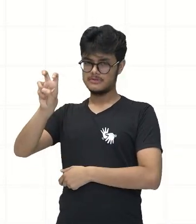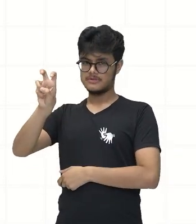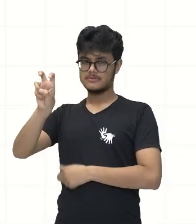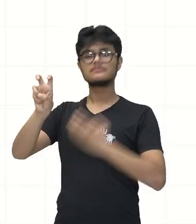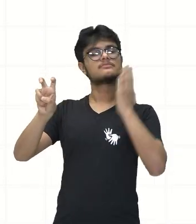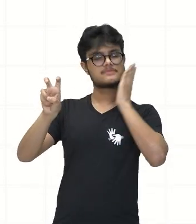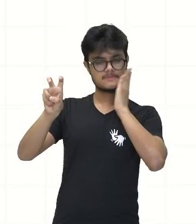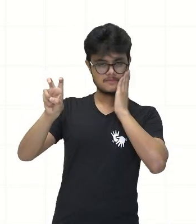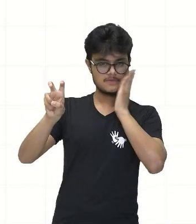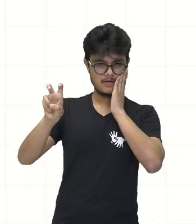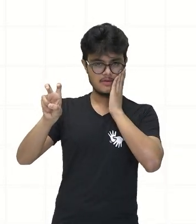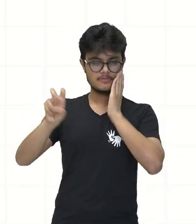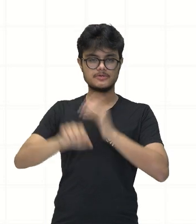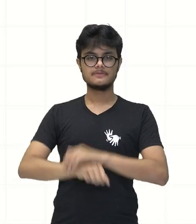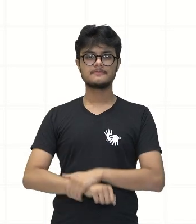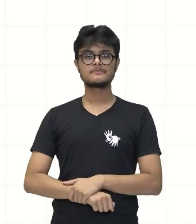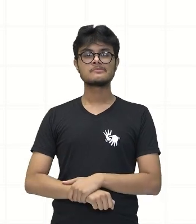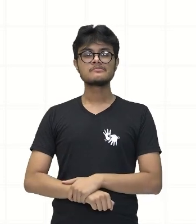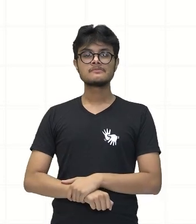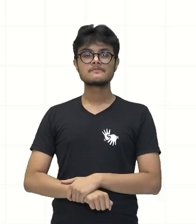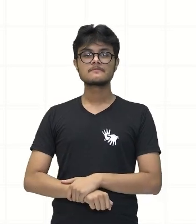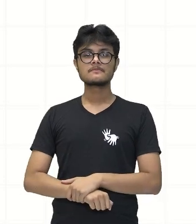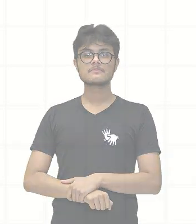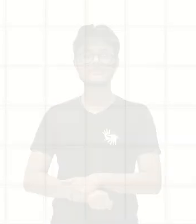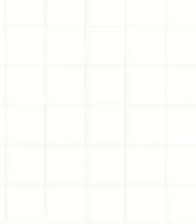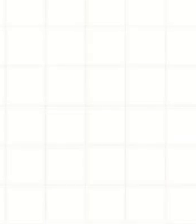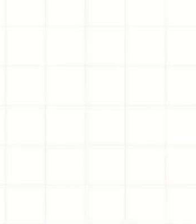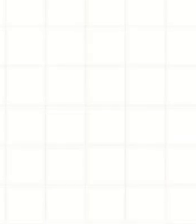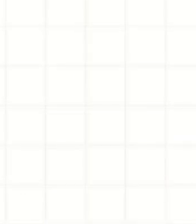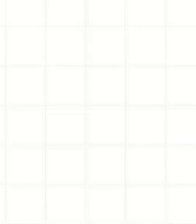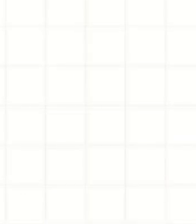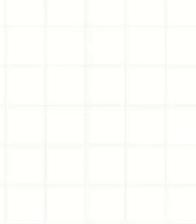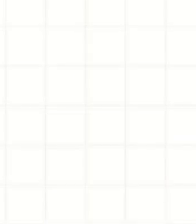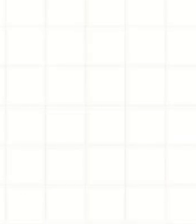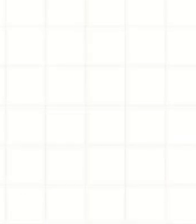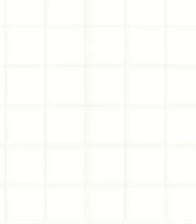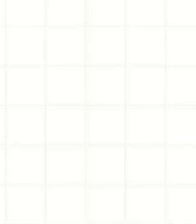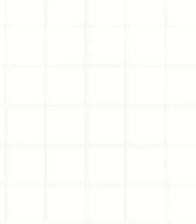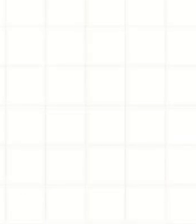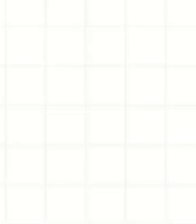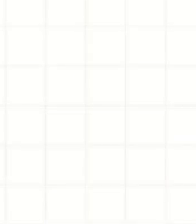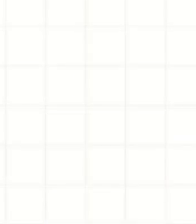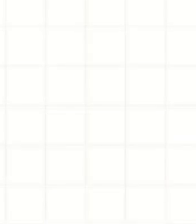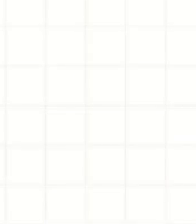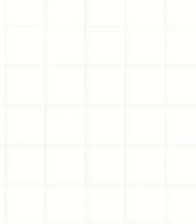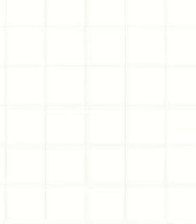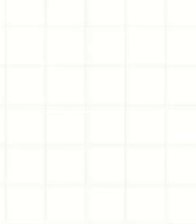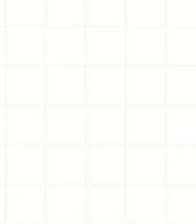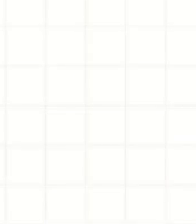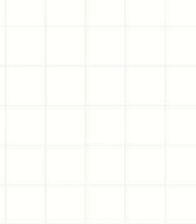suspeitando que ele é múltiplo de 5. Então, 875 dividido por 5 dá